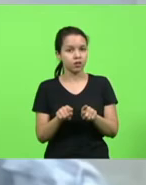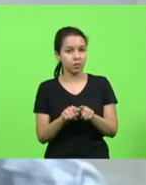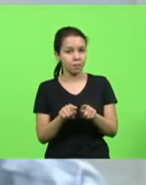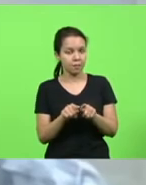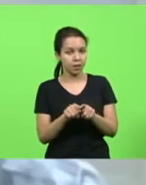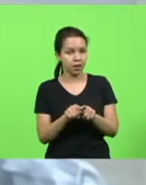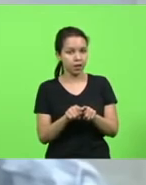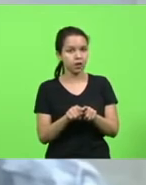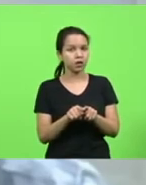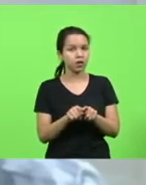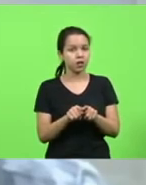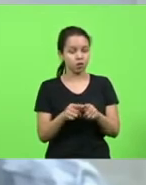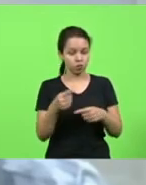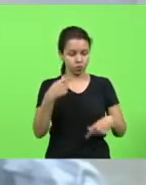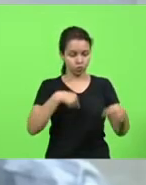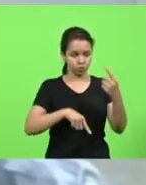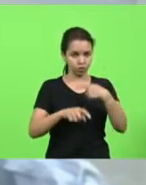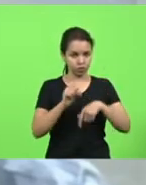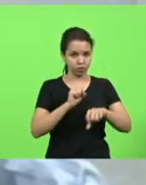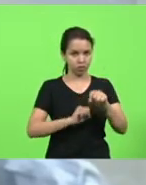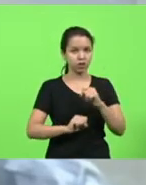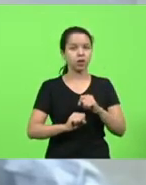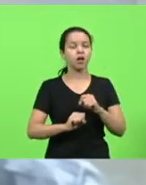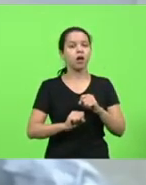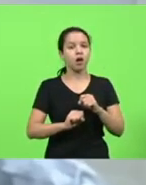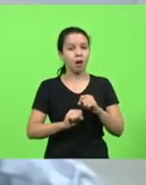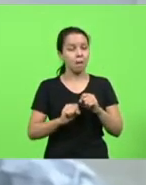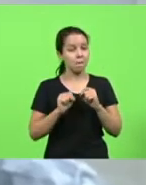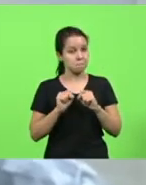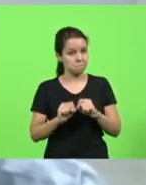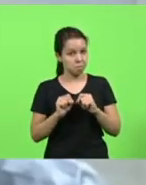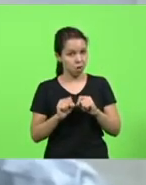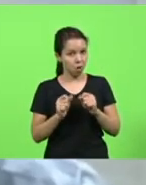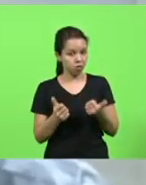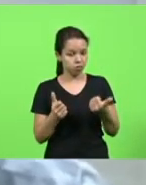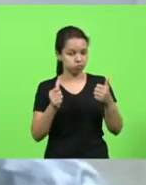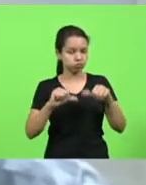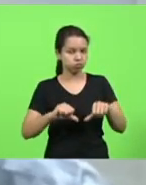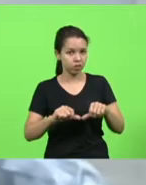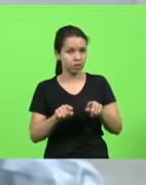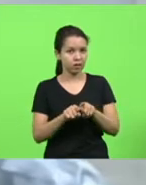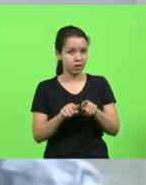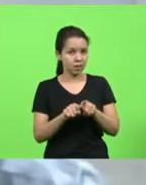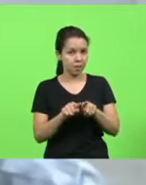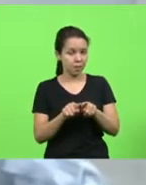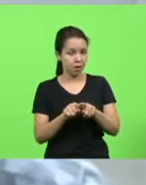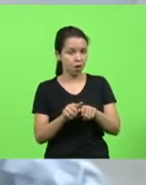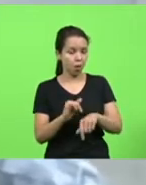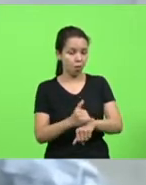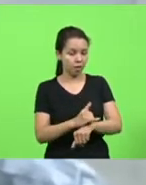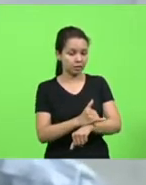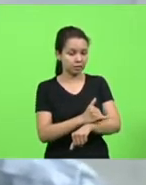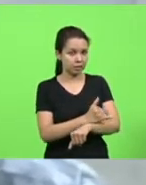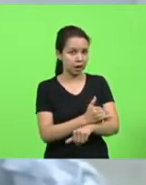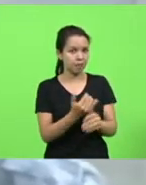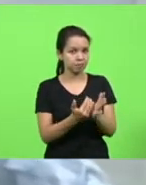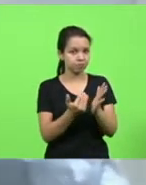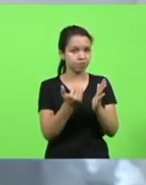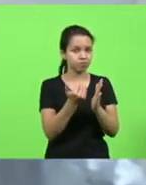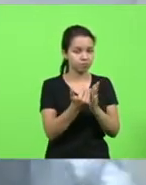imune, essas pessoas têm maior prevalência de obesidade, diabetes, dentre outras